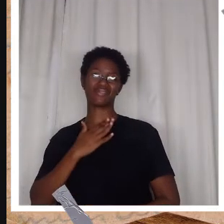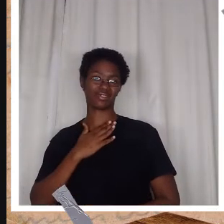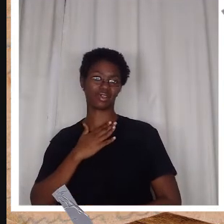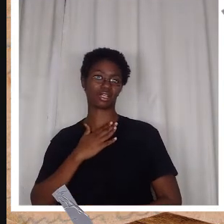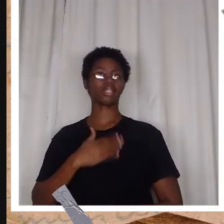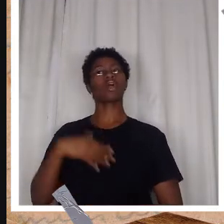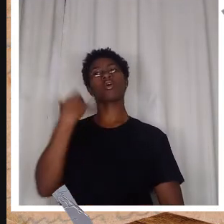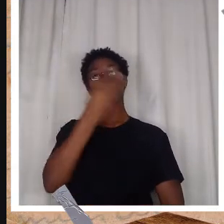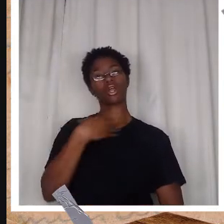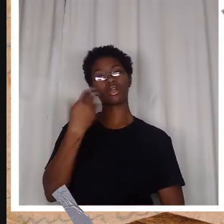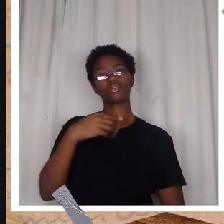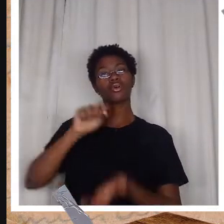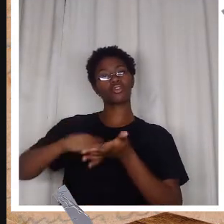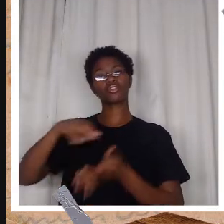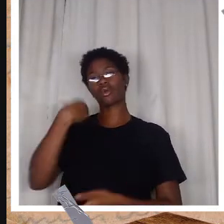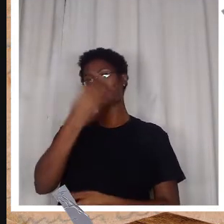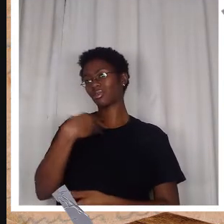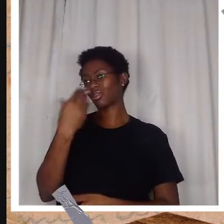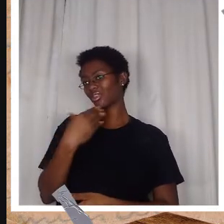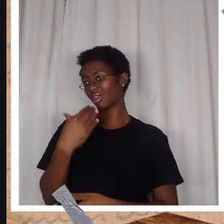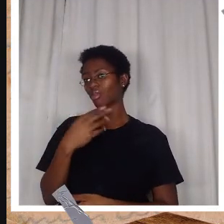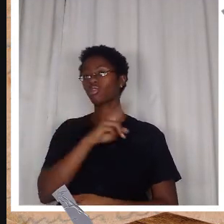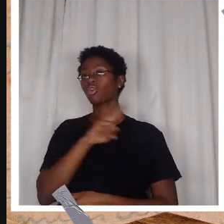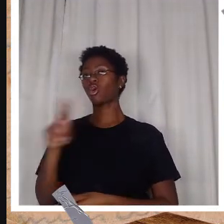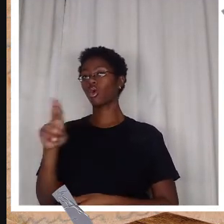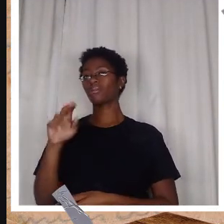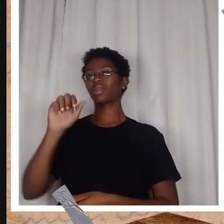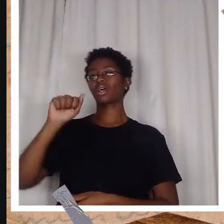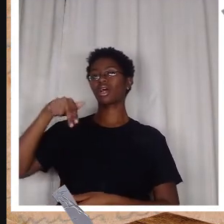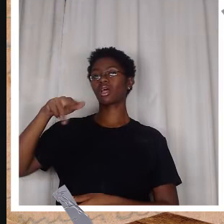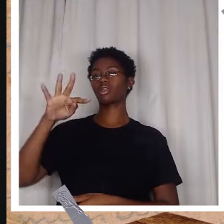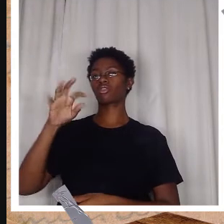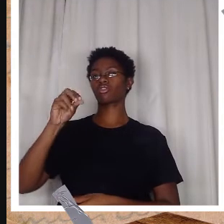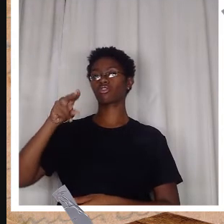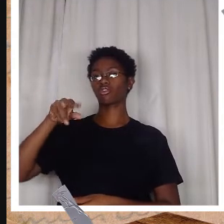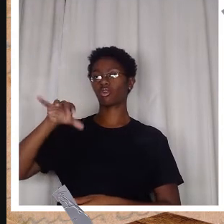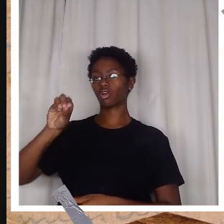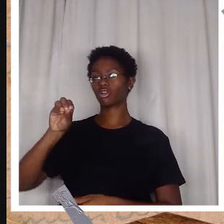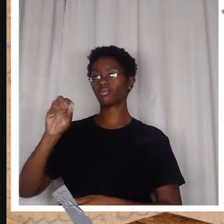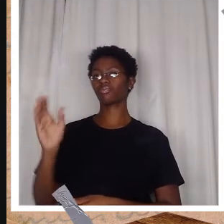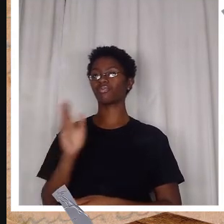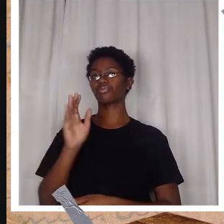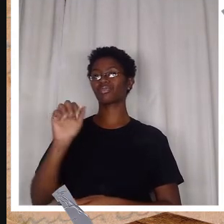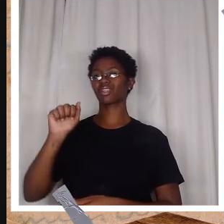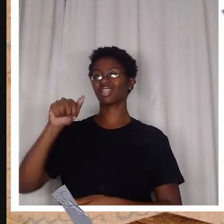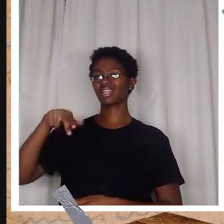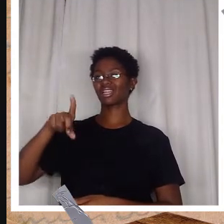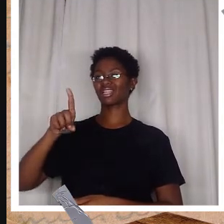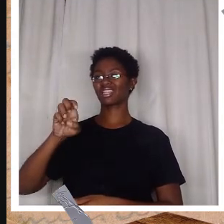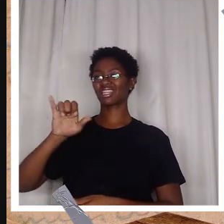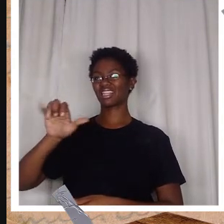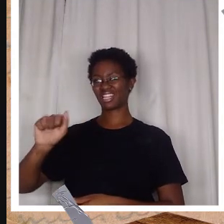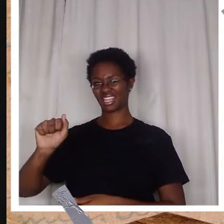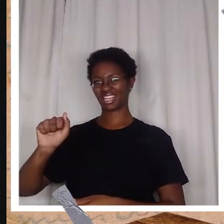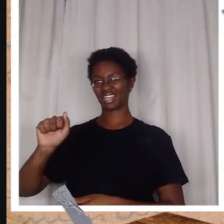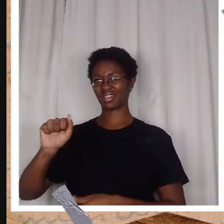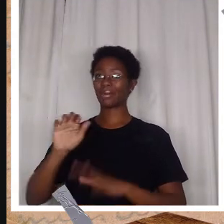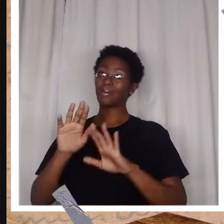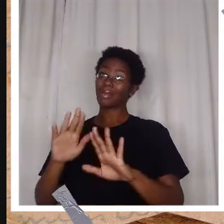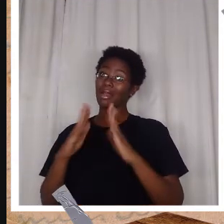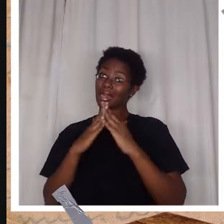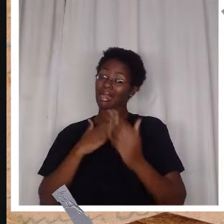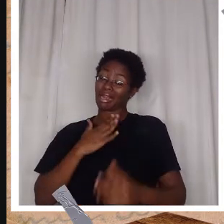ativista negro Antônio Candeia Filho, o Candeia, que, na verdade, na minha casa a gente só chama de tio